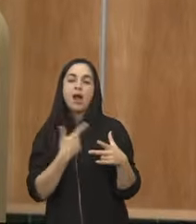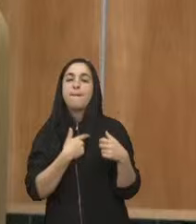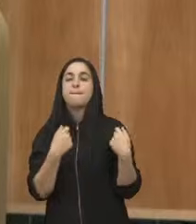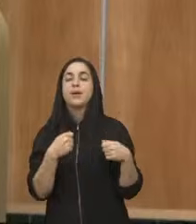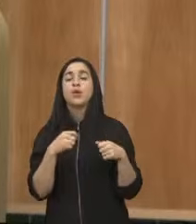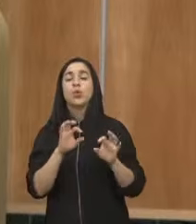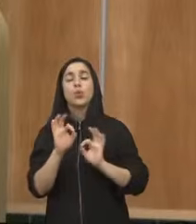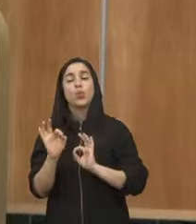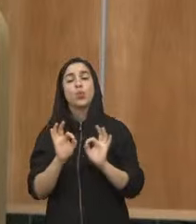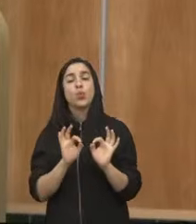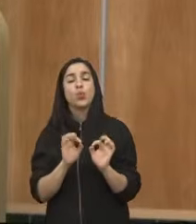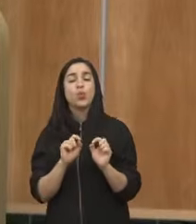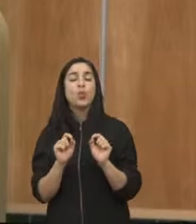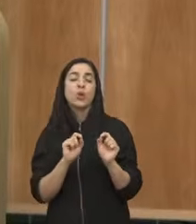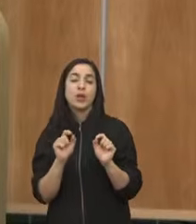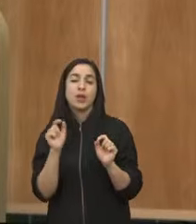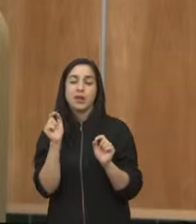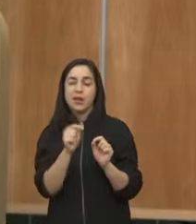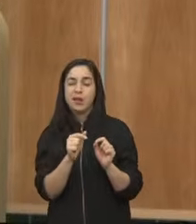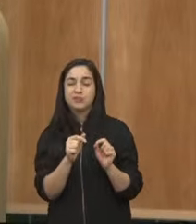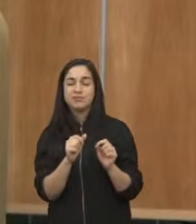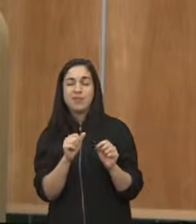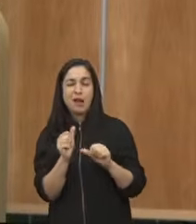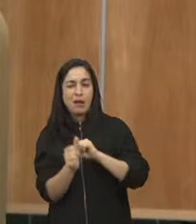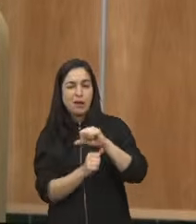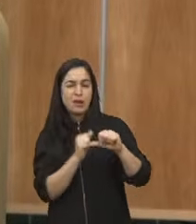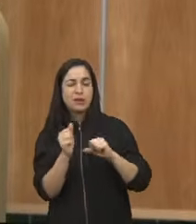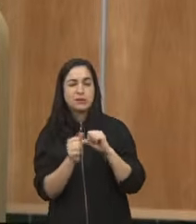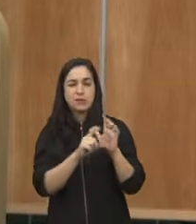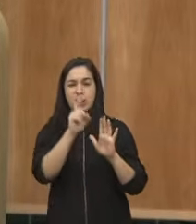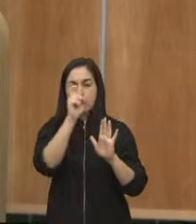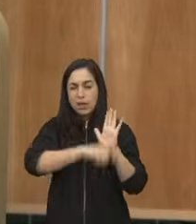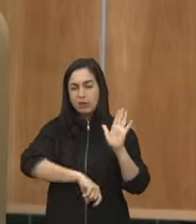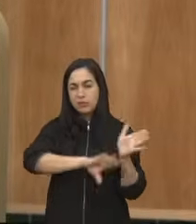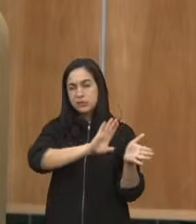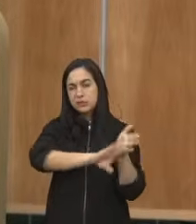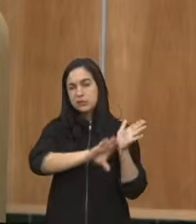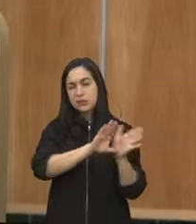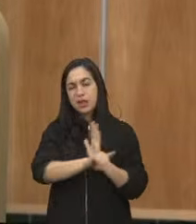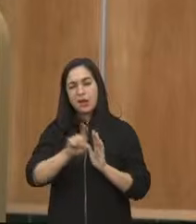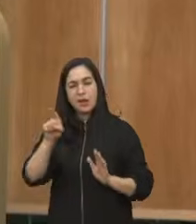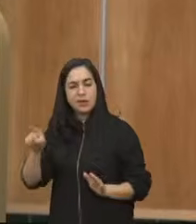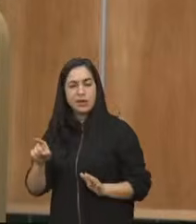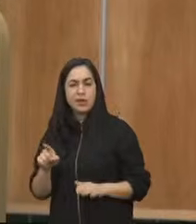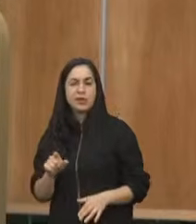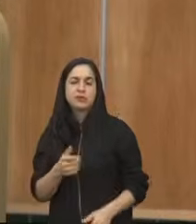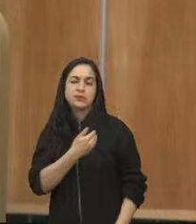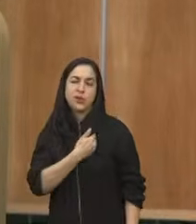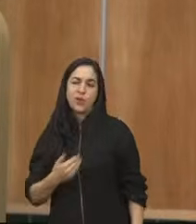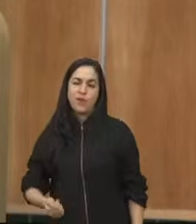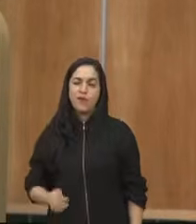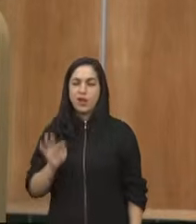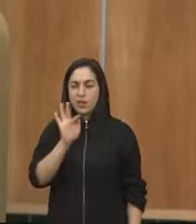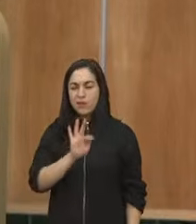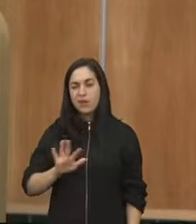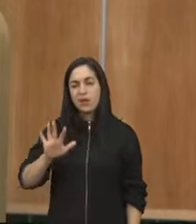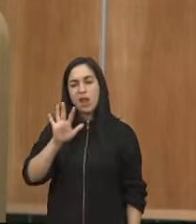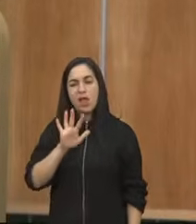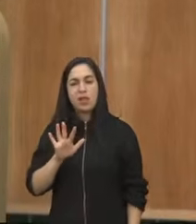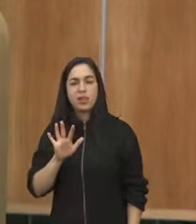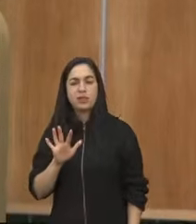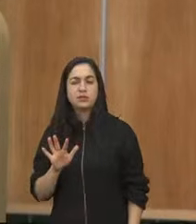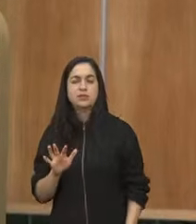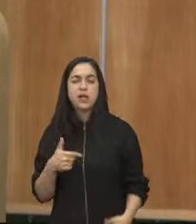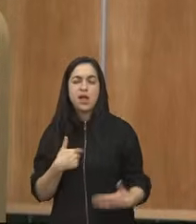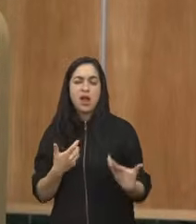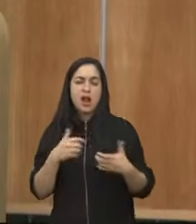totalmente contrários a essa reforma tributária imposta por esse governo federal, esse desgoverno federal. E